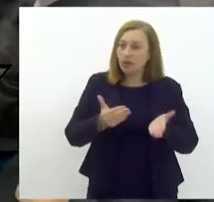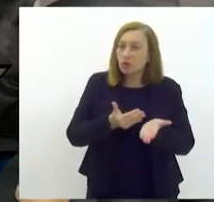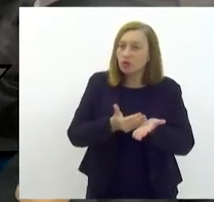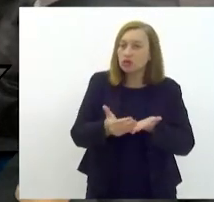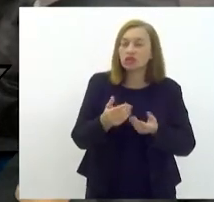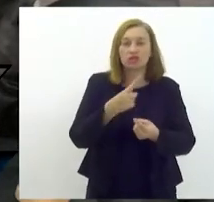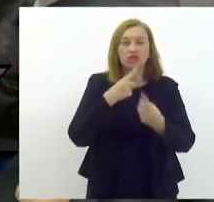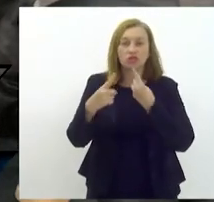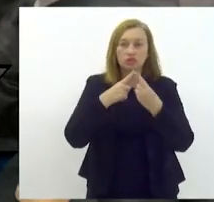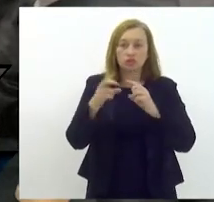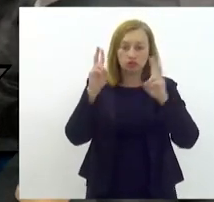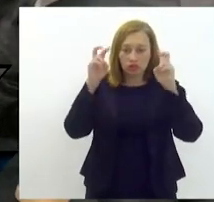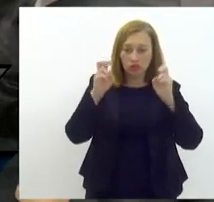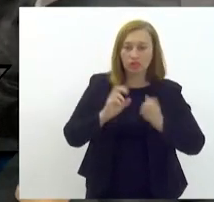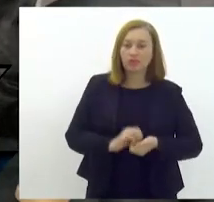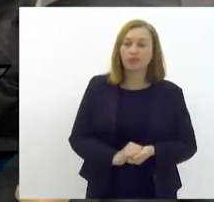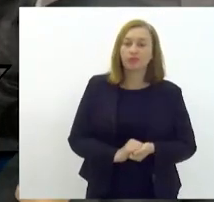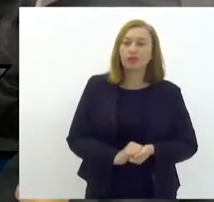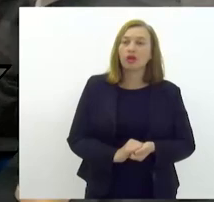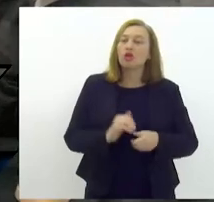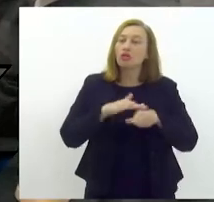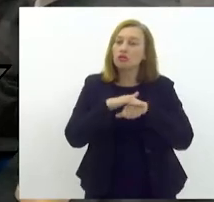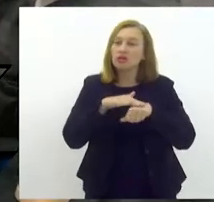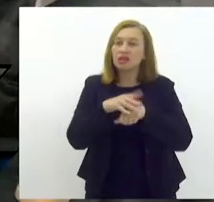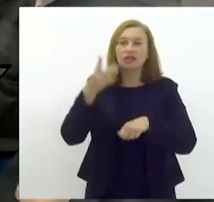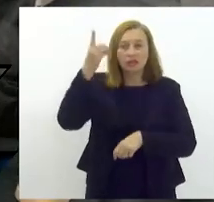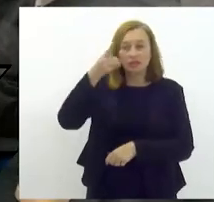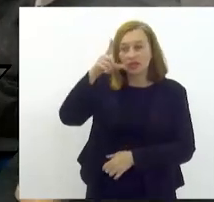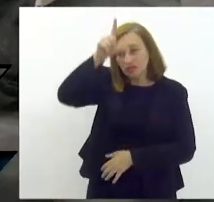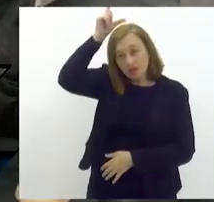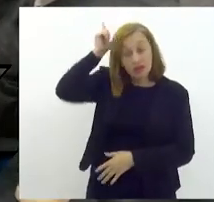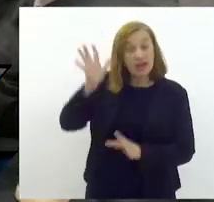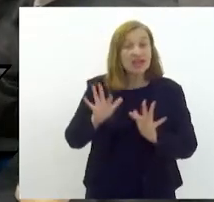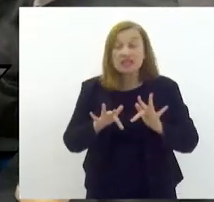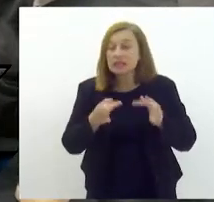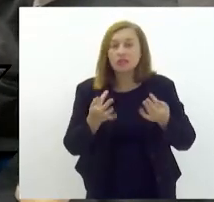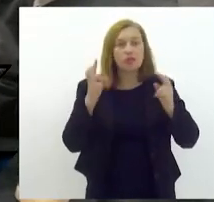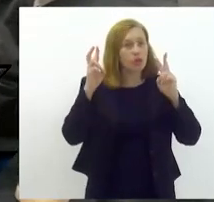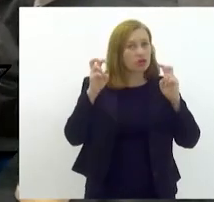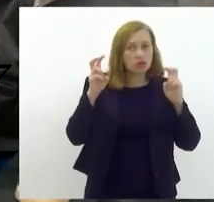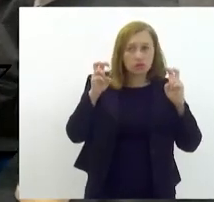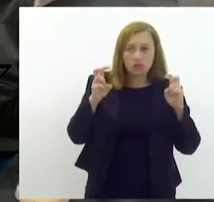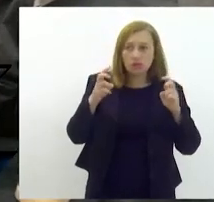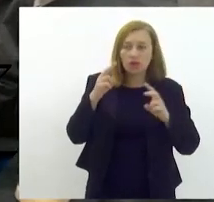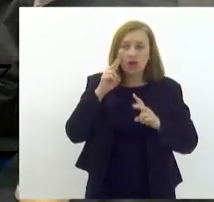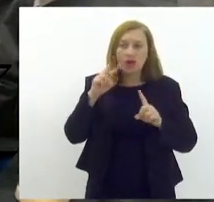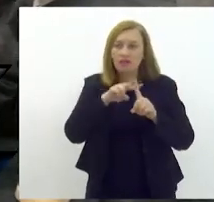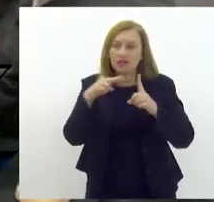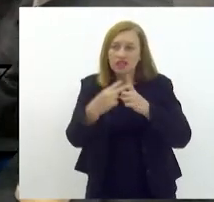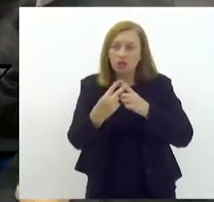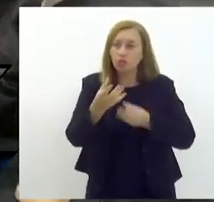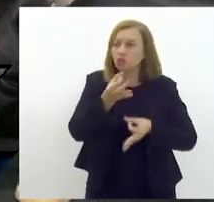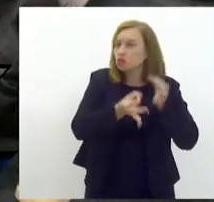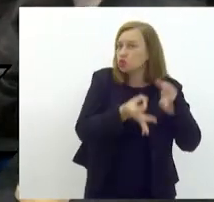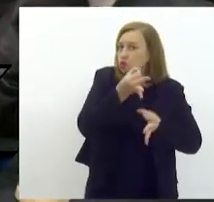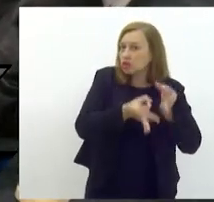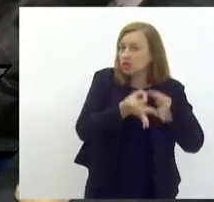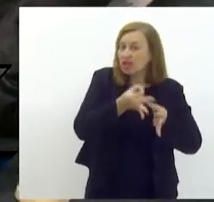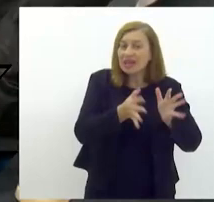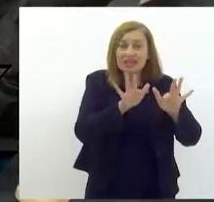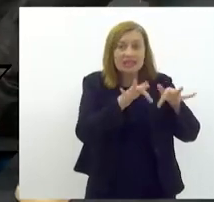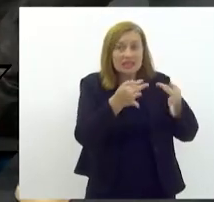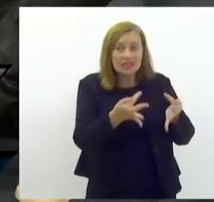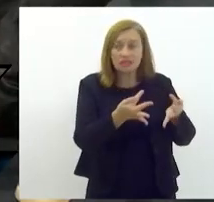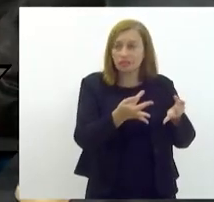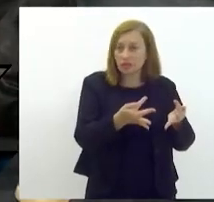das discussões sobre o tema conversava com o Deputado Luiz Paulo é muito simples a questão sou o ponto de vista jurídico é simplesmente